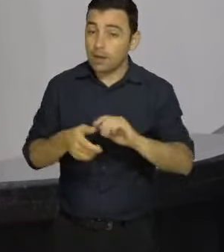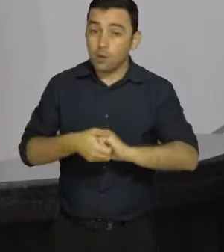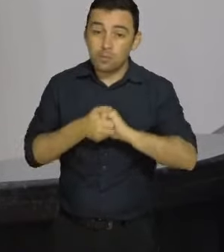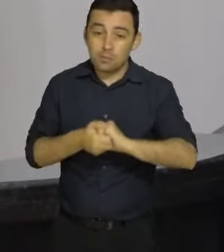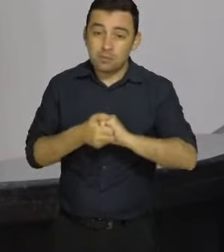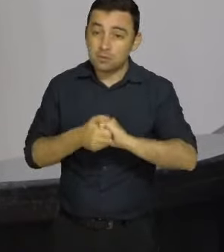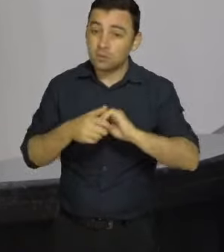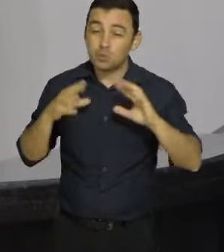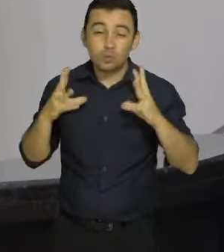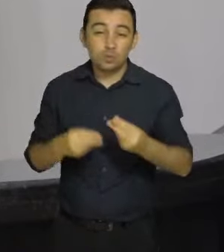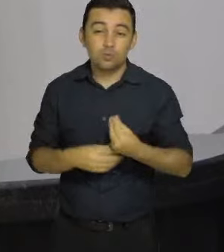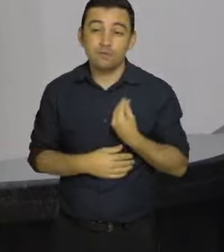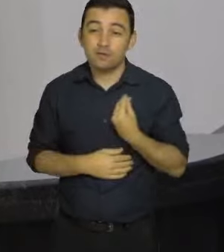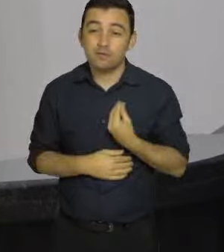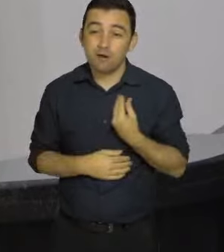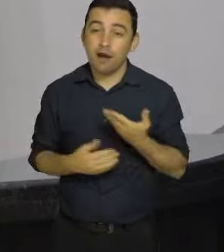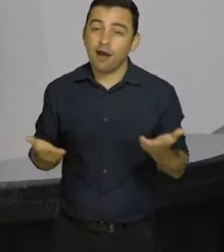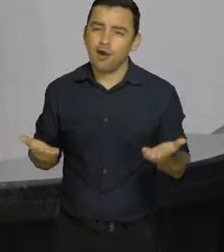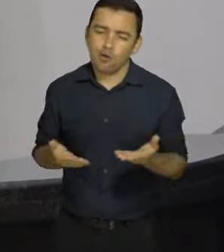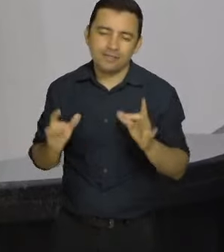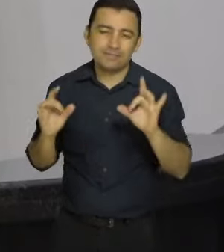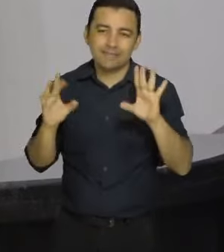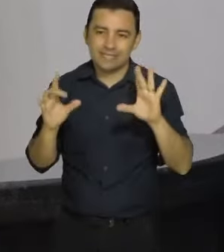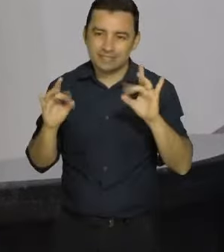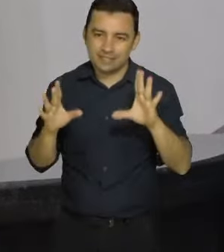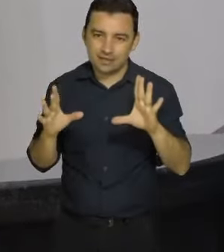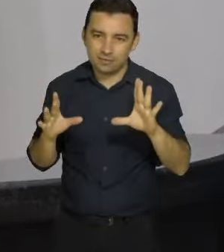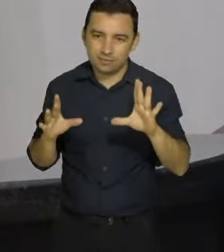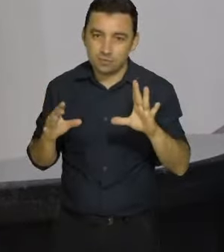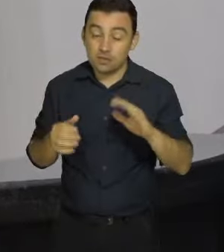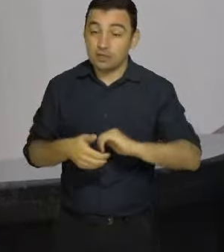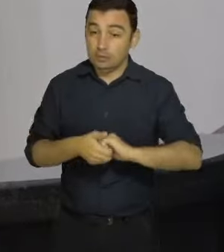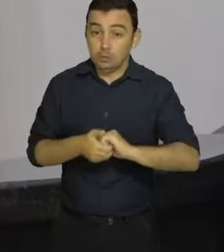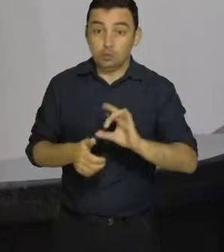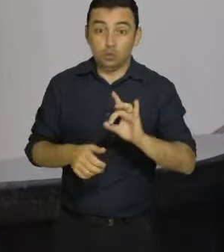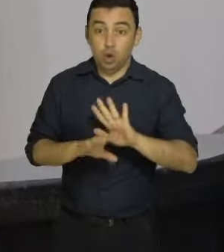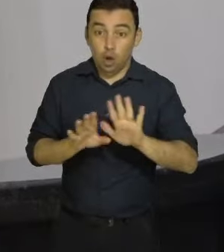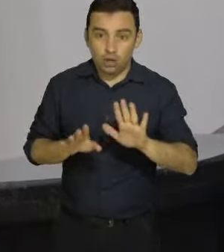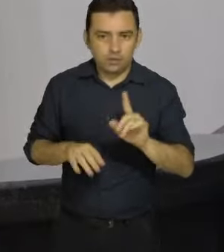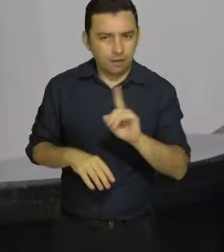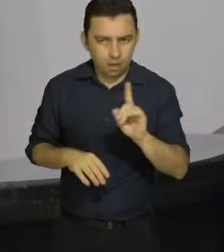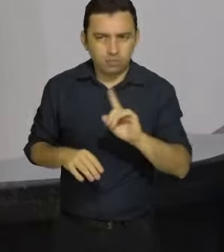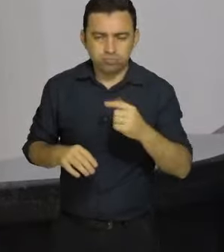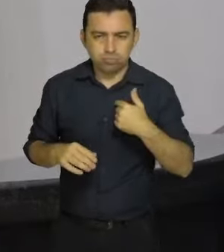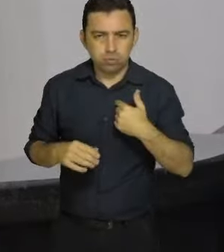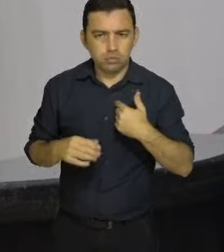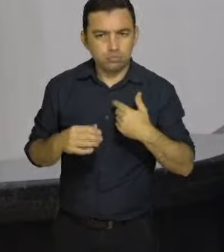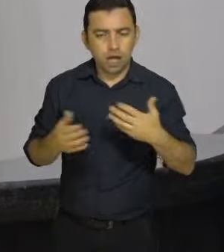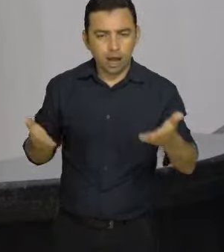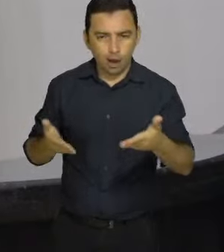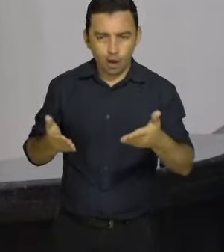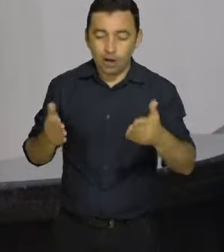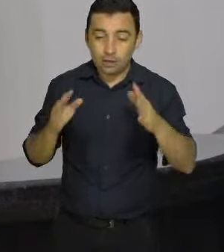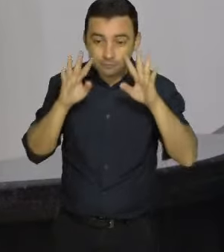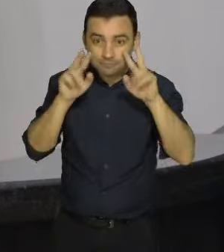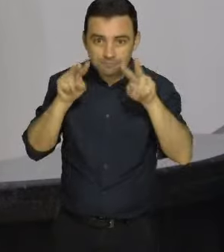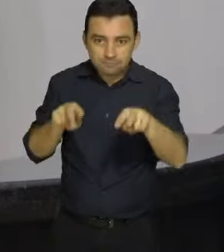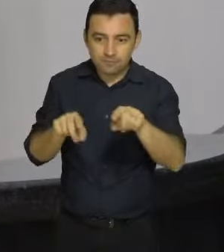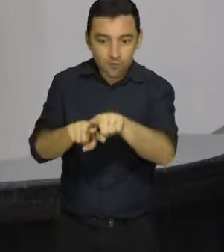os demais presentes e, de forma muito especial, não apenas saúdo, mas me dirijo às pesquisadoras,